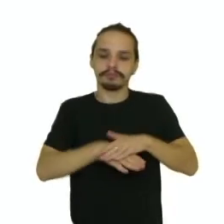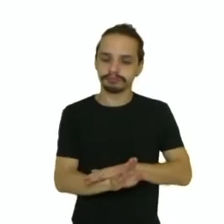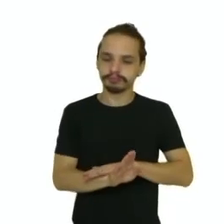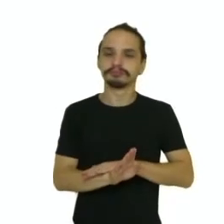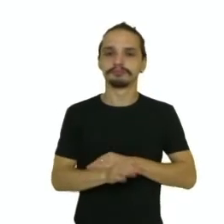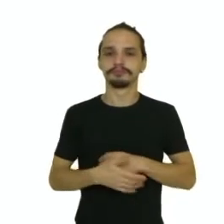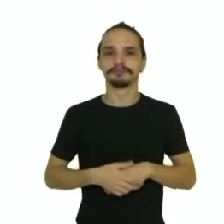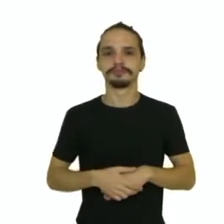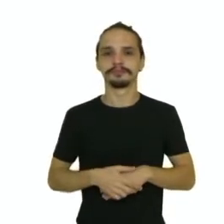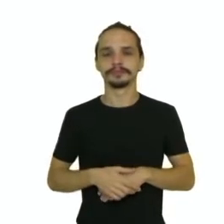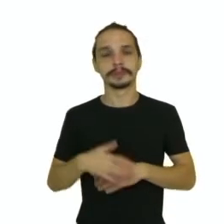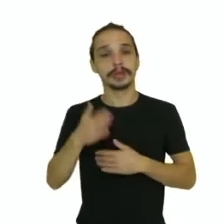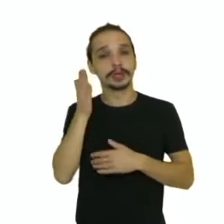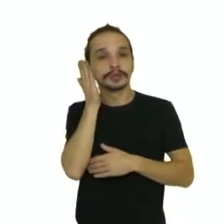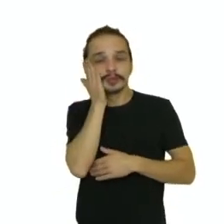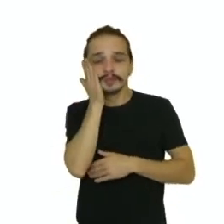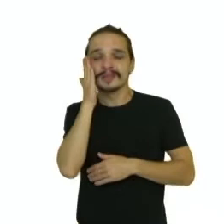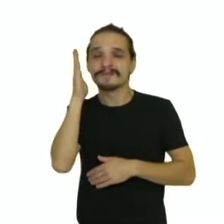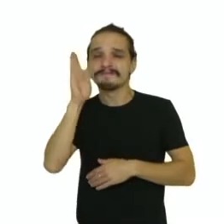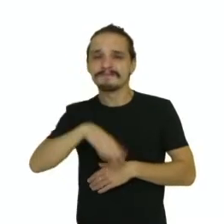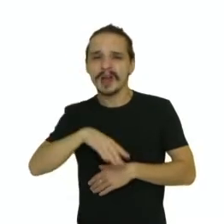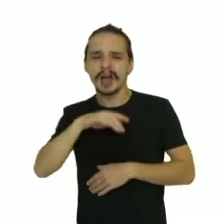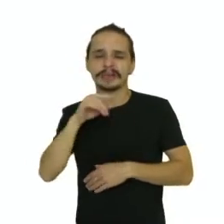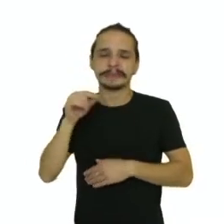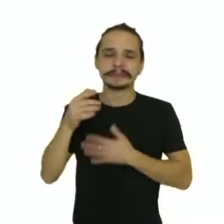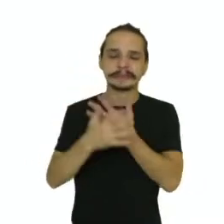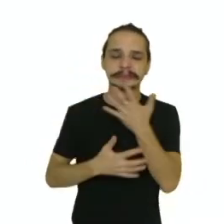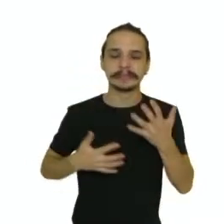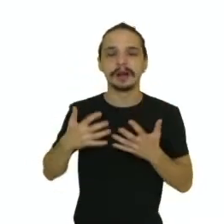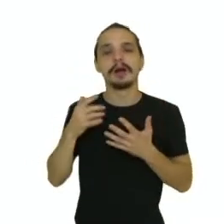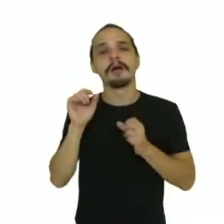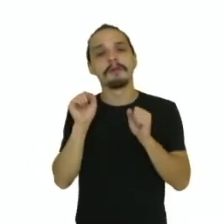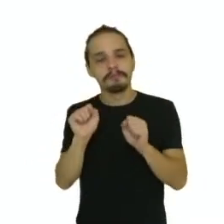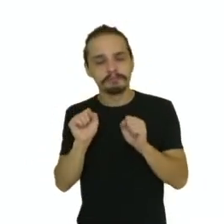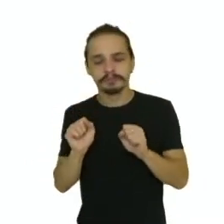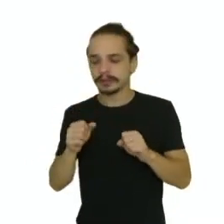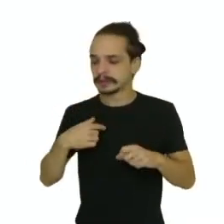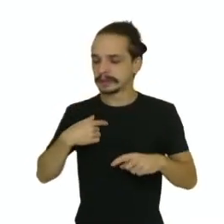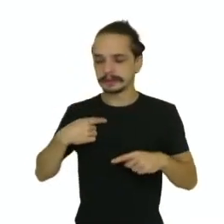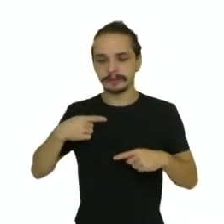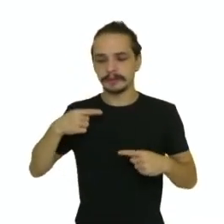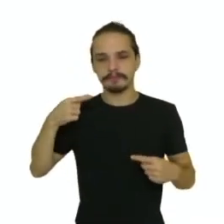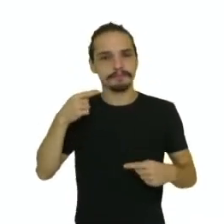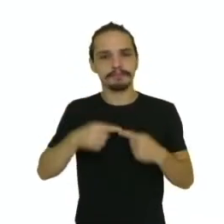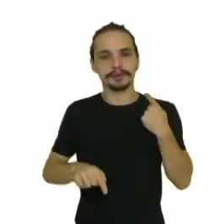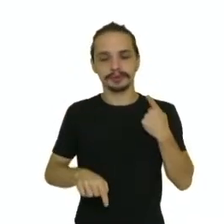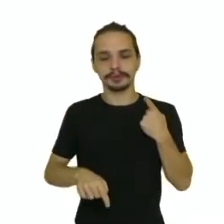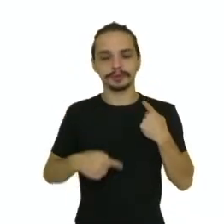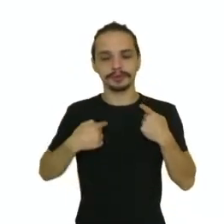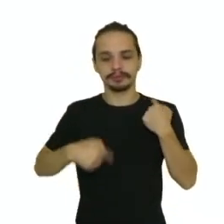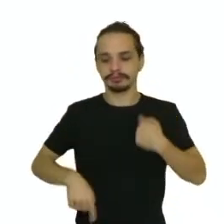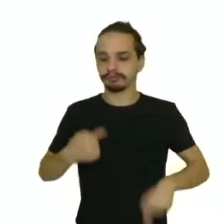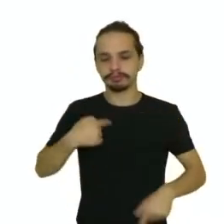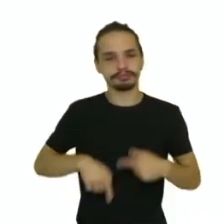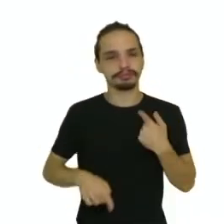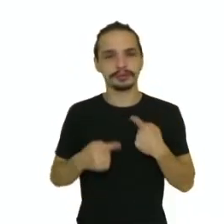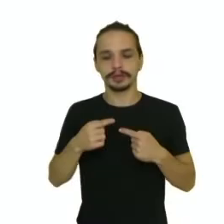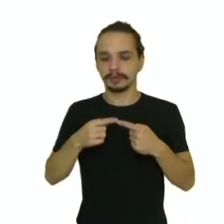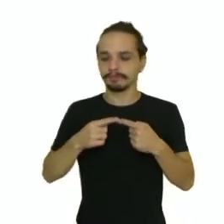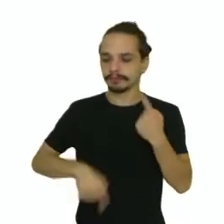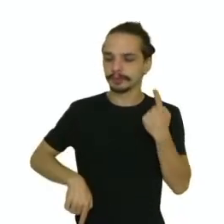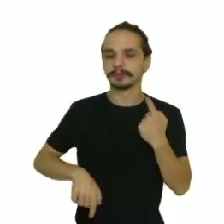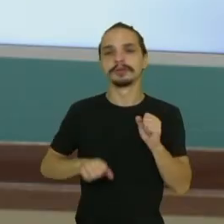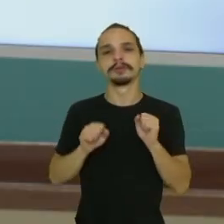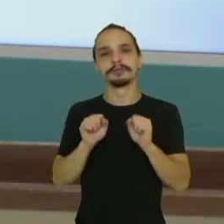olha só dormir mal pode ser responsável por desregular todo o seu fluxo corporal né tornando mais